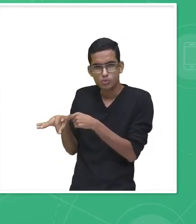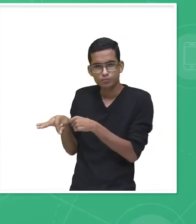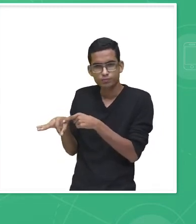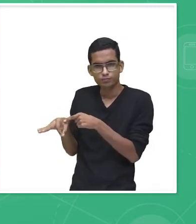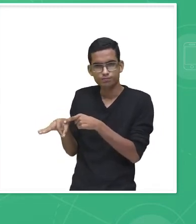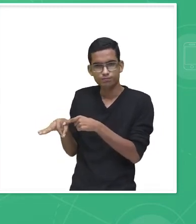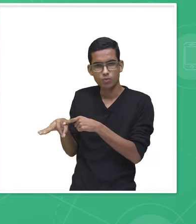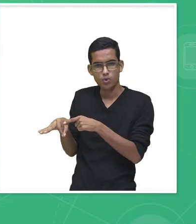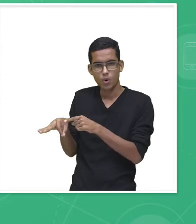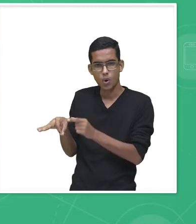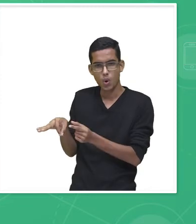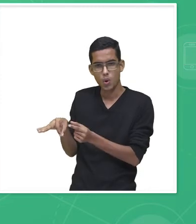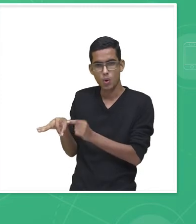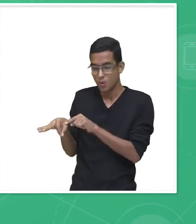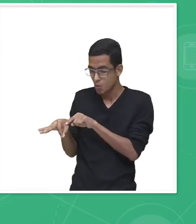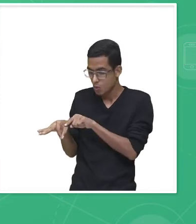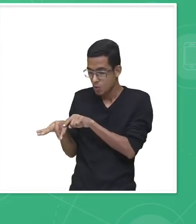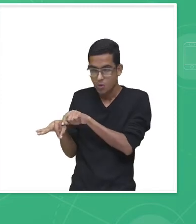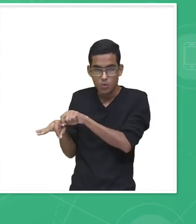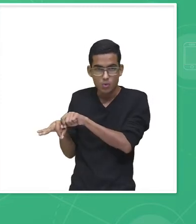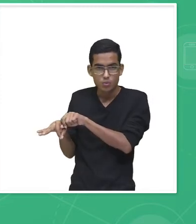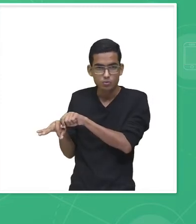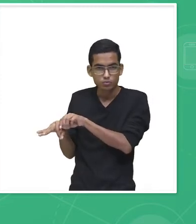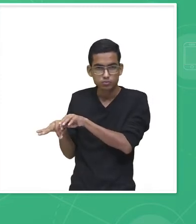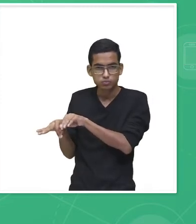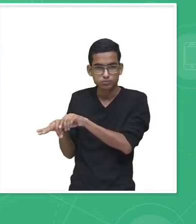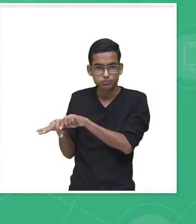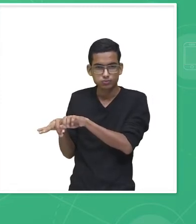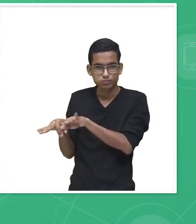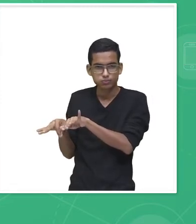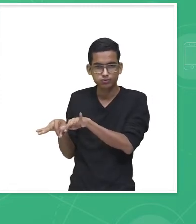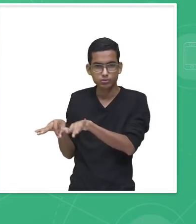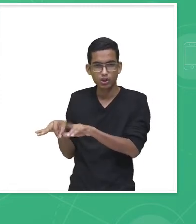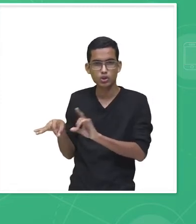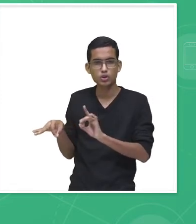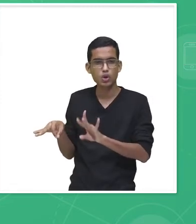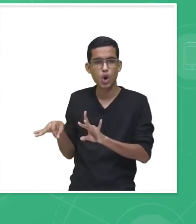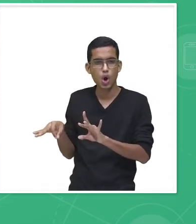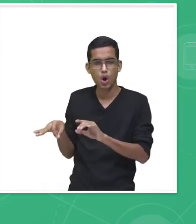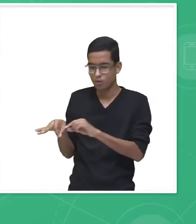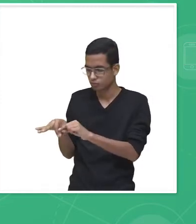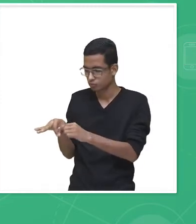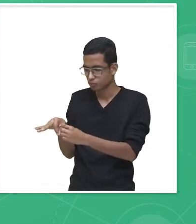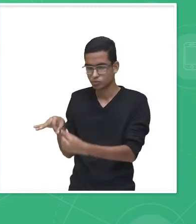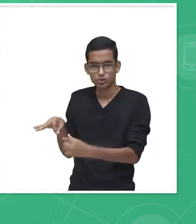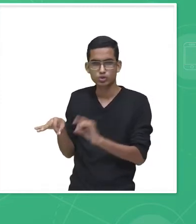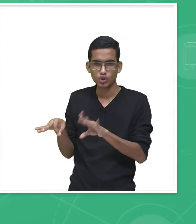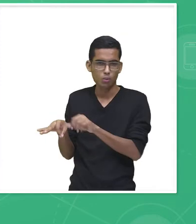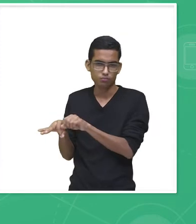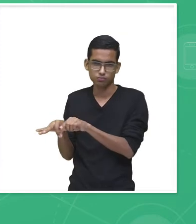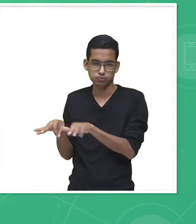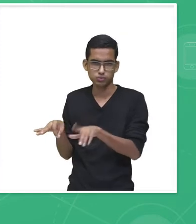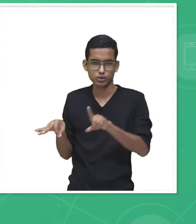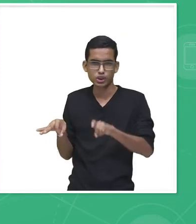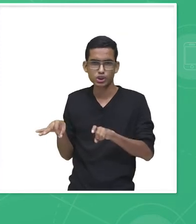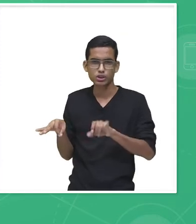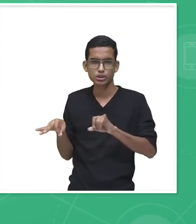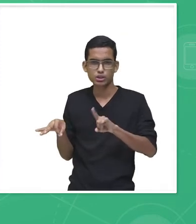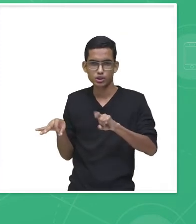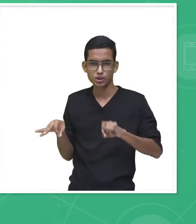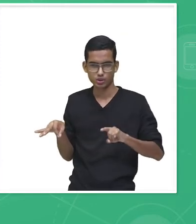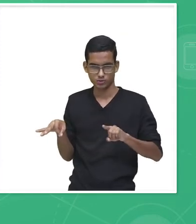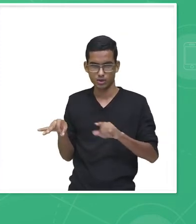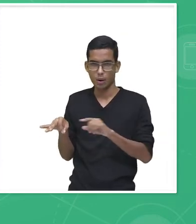Ela é bem menor e aí ela só serve nas mulheres a uretra para o sistema urinário mesmo tá não serve para o sistema reprodutor